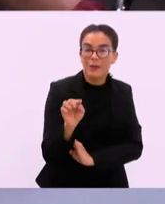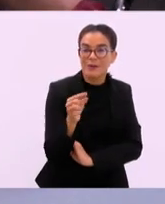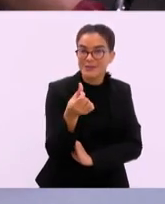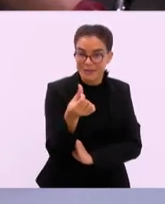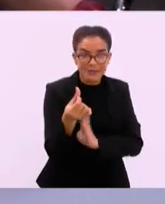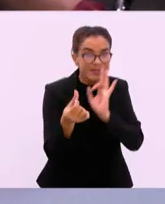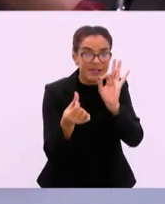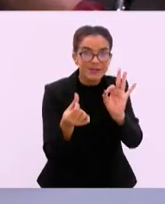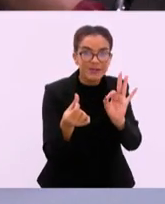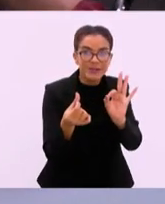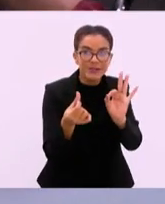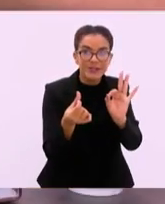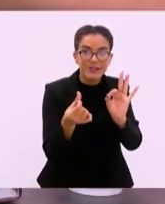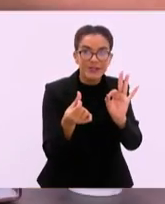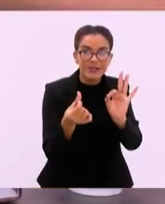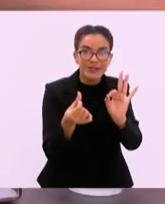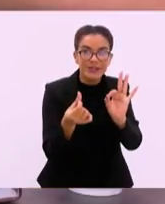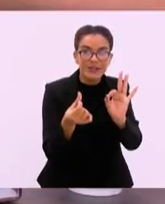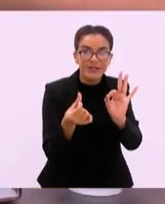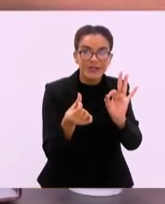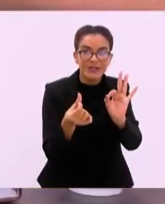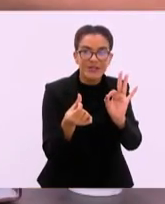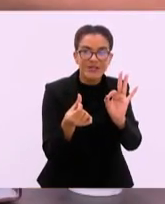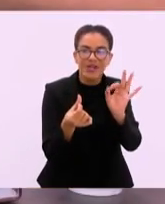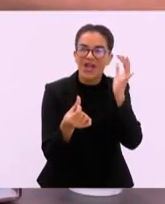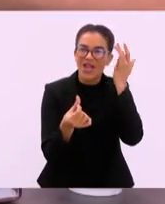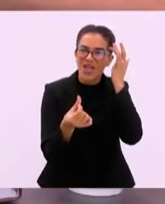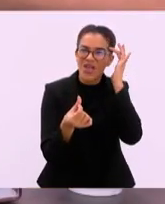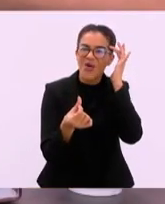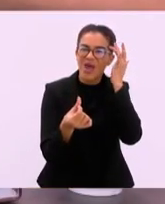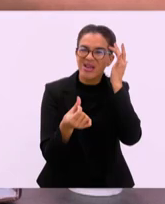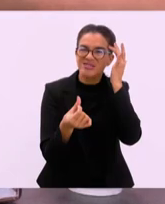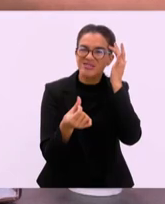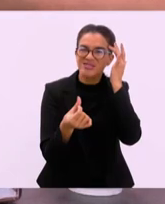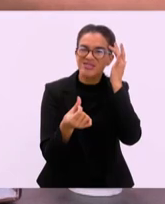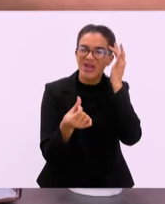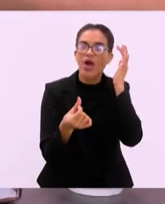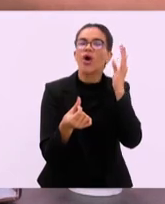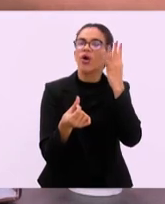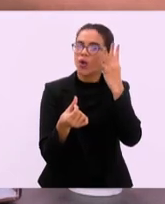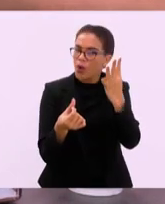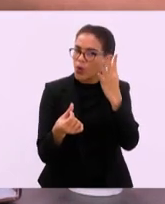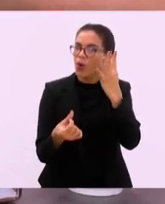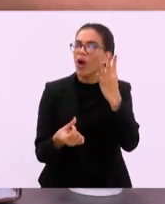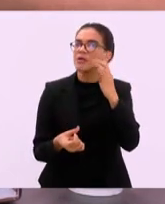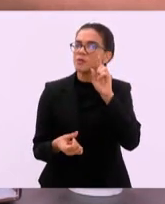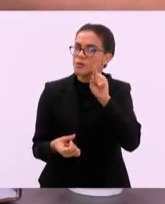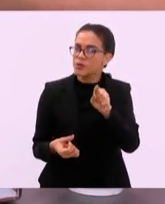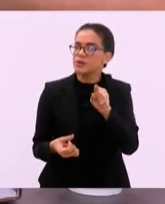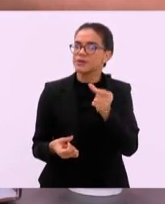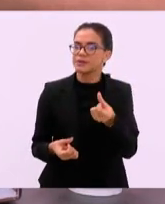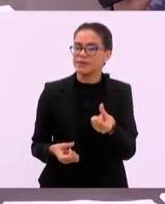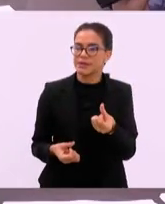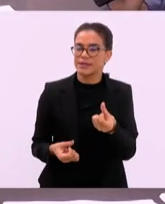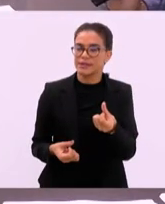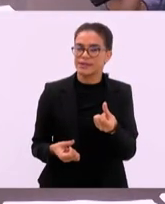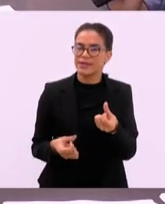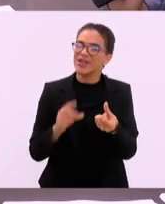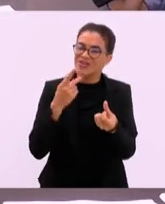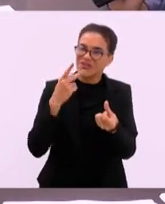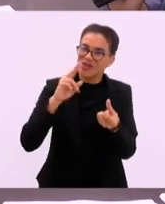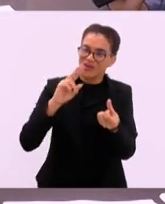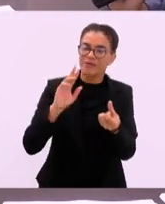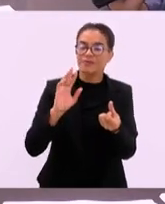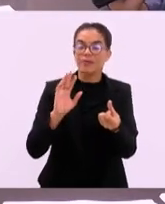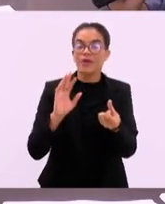foi? Foi. Acho que foi menos. Não, acho que foi 4,6. Ah. Mas vou arredondar.